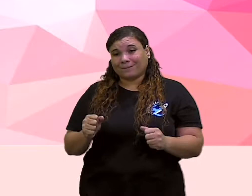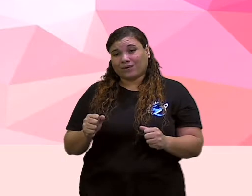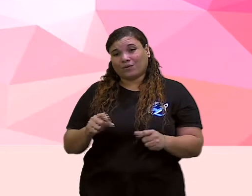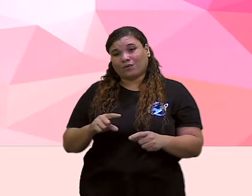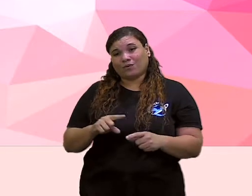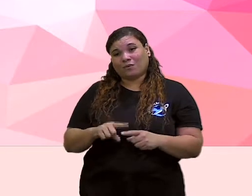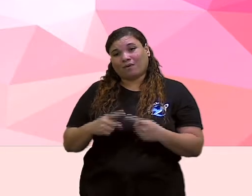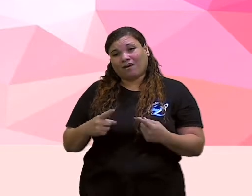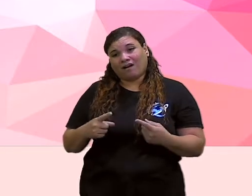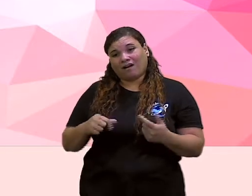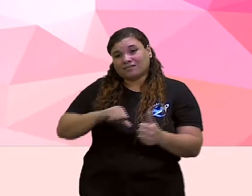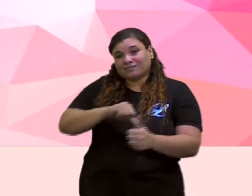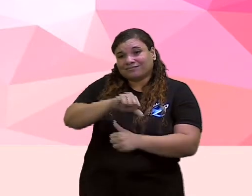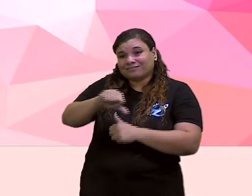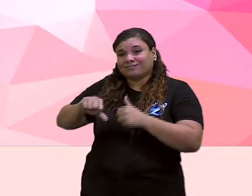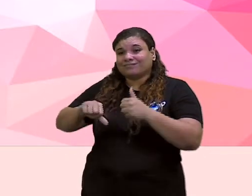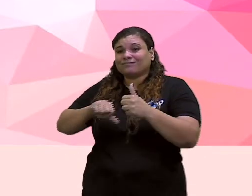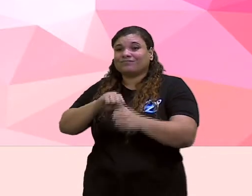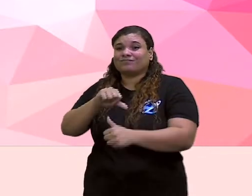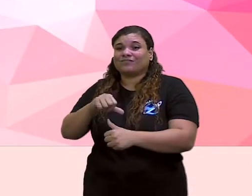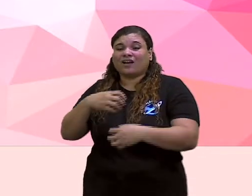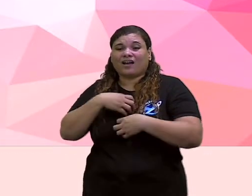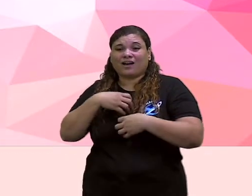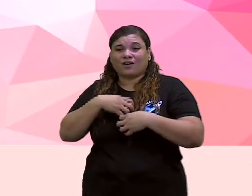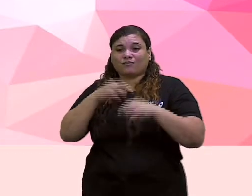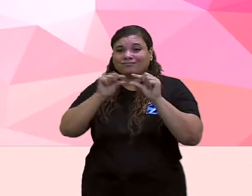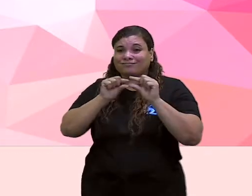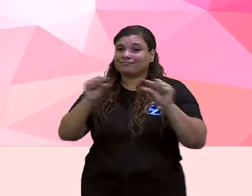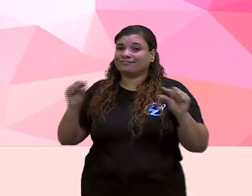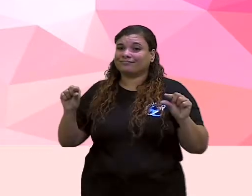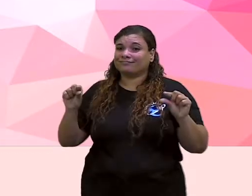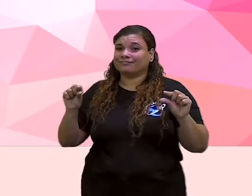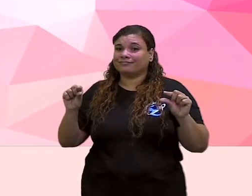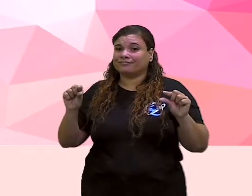especifica aí esse processo verbal aí, de onde os estudantes ficaram.